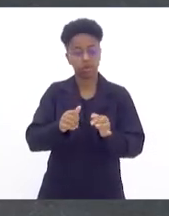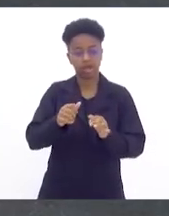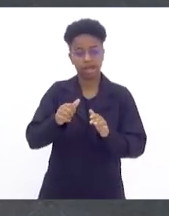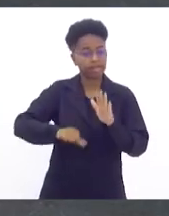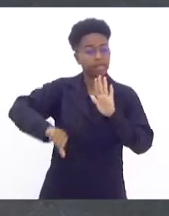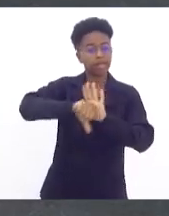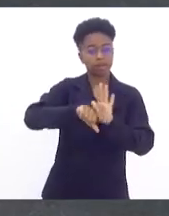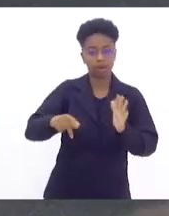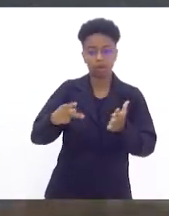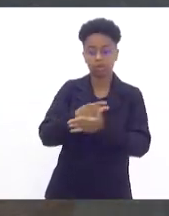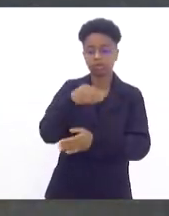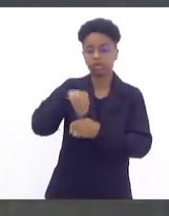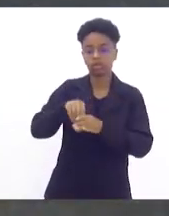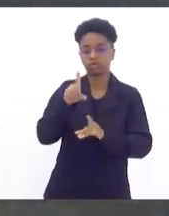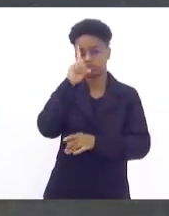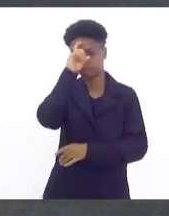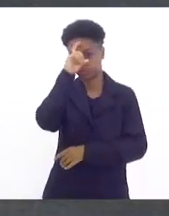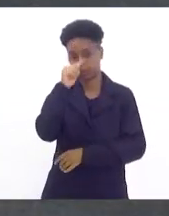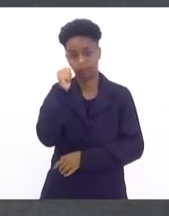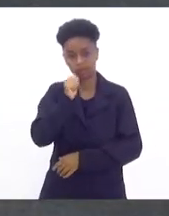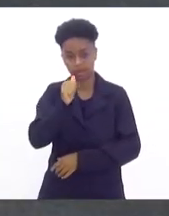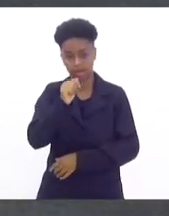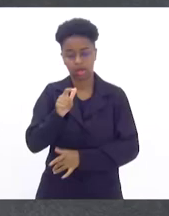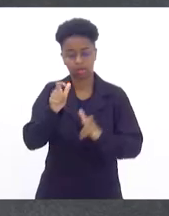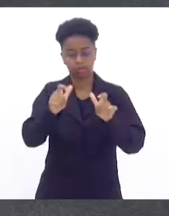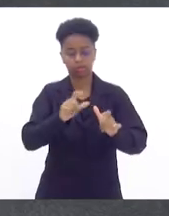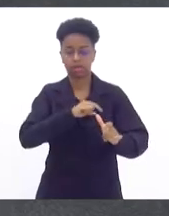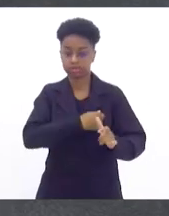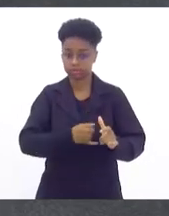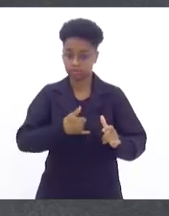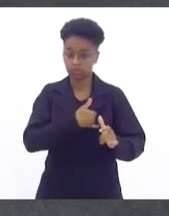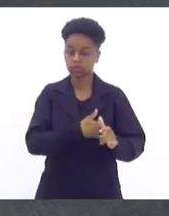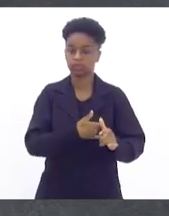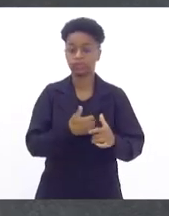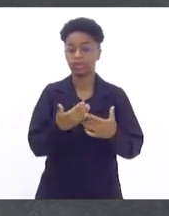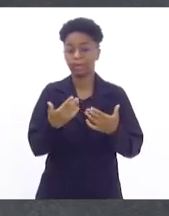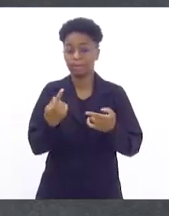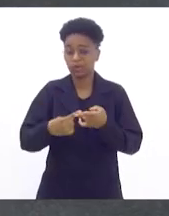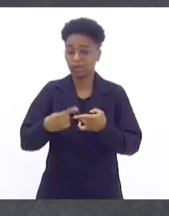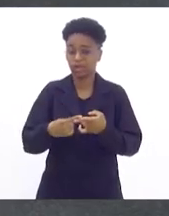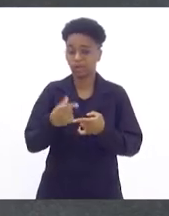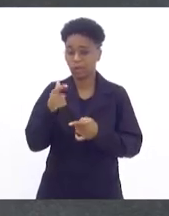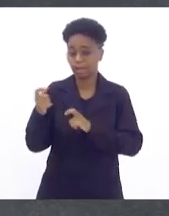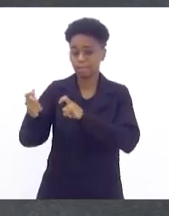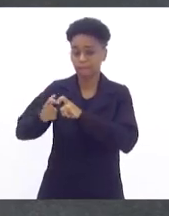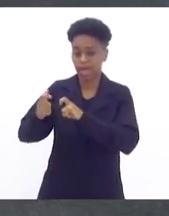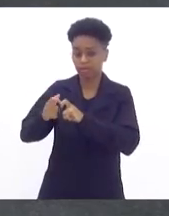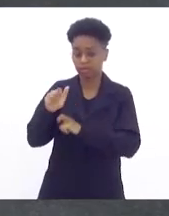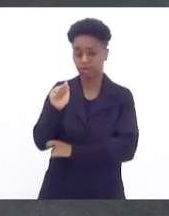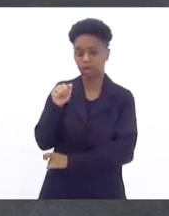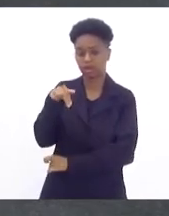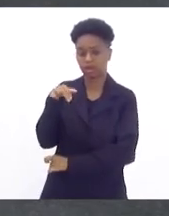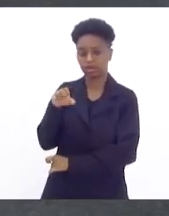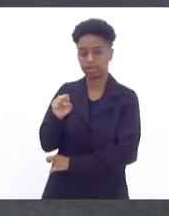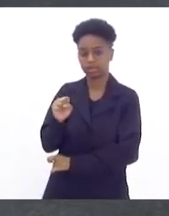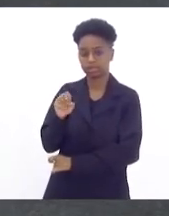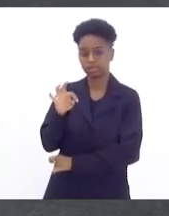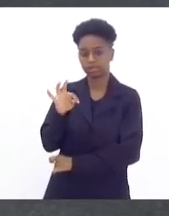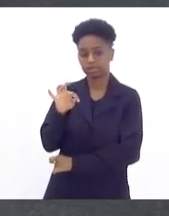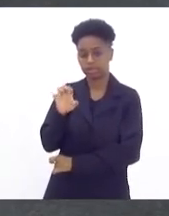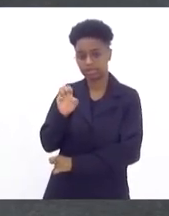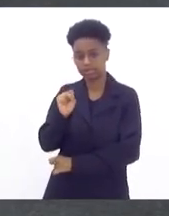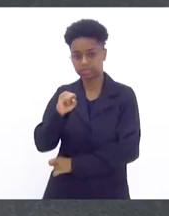ocorrido no Hospital da Mulher em São João de Meriti no qual um anestesista praticou um crime